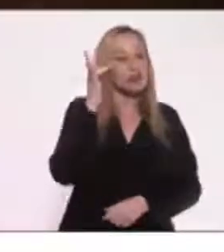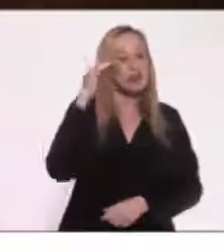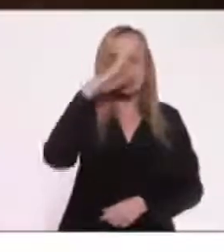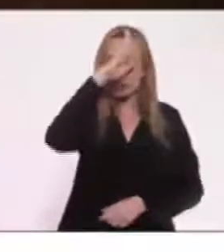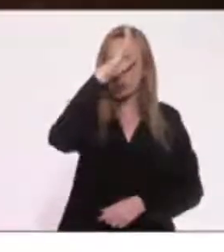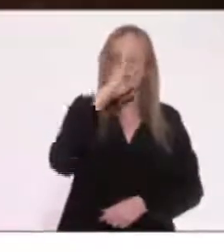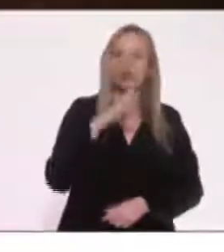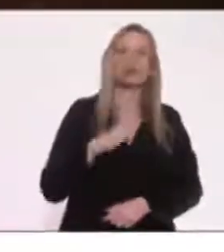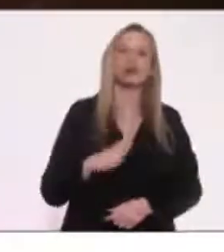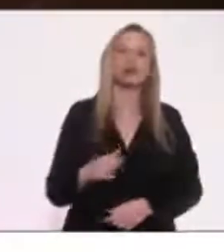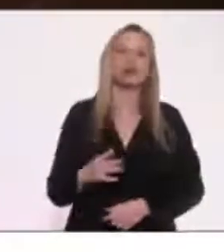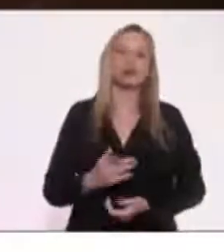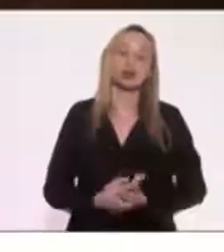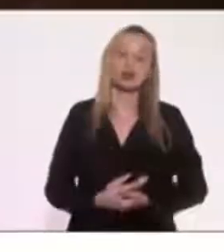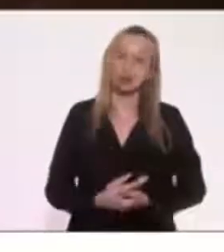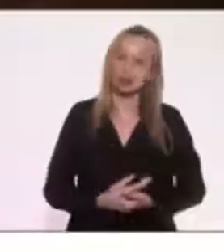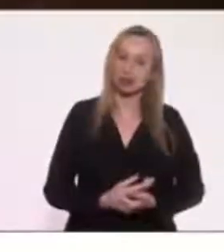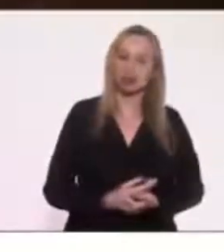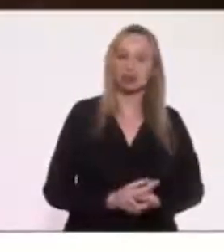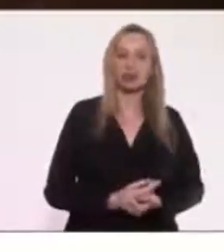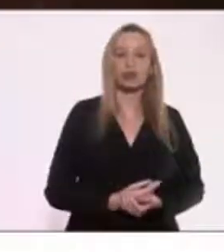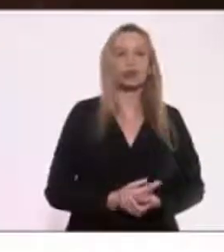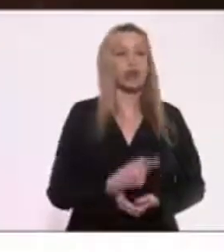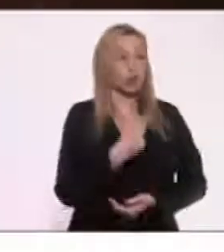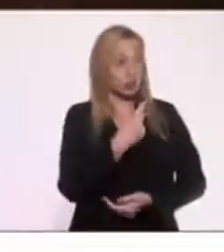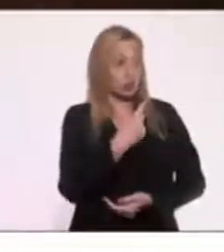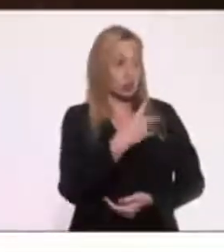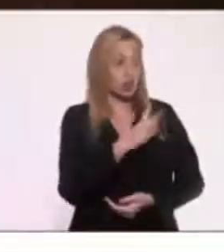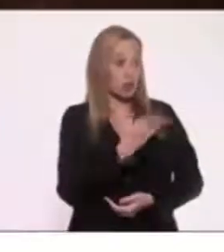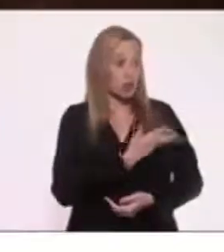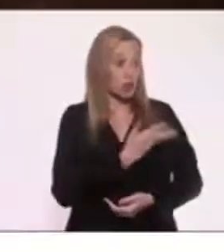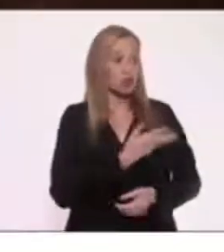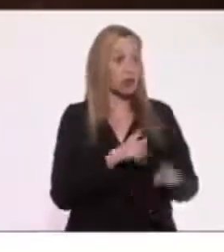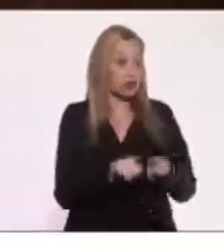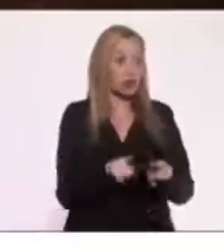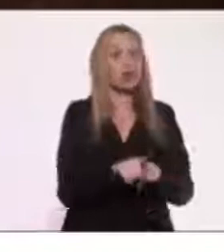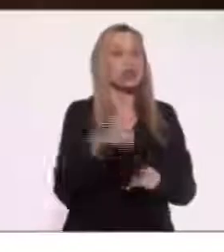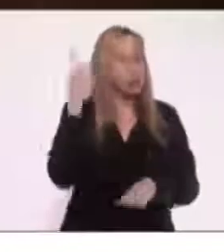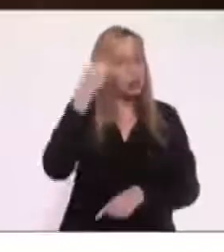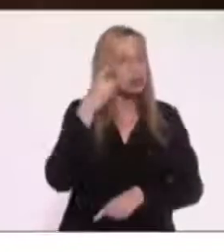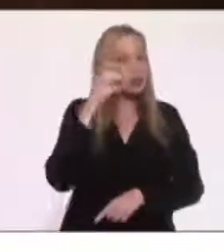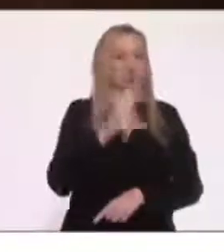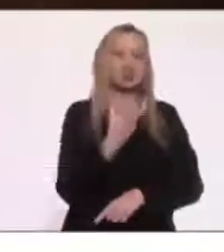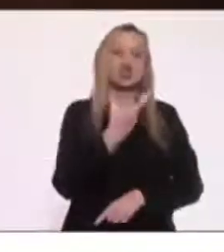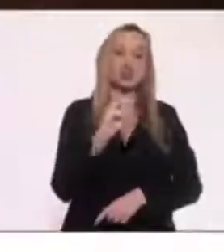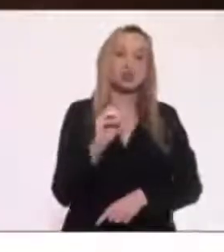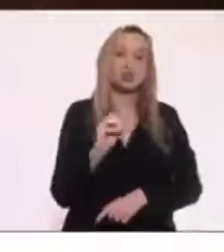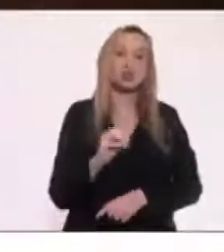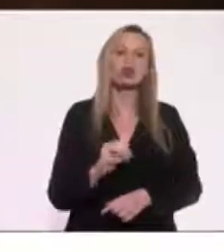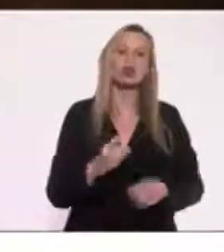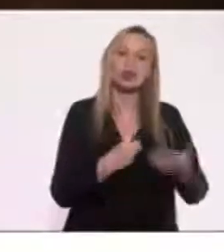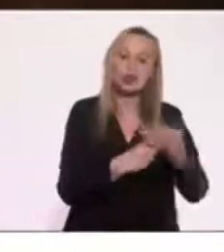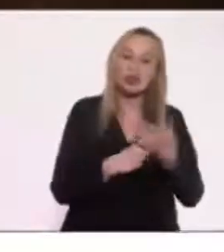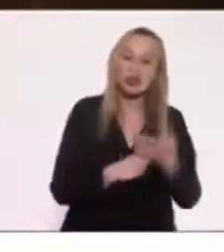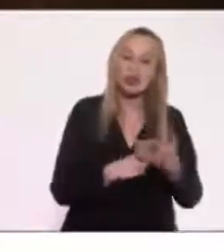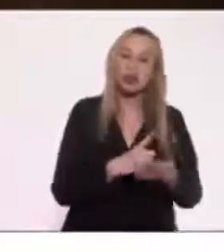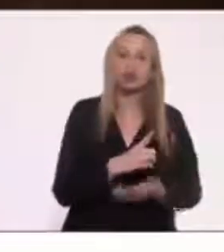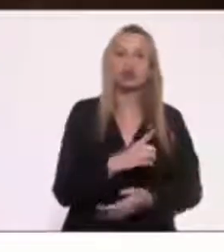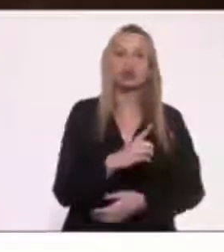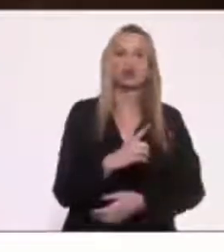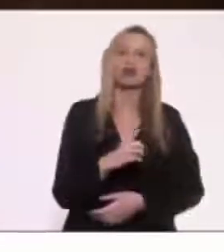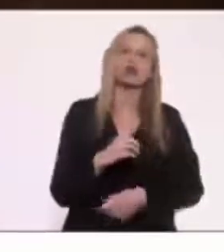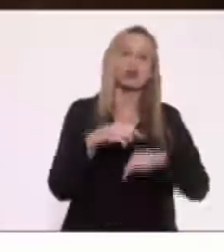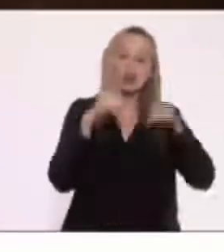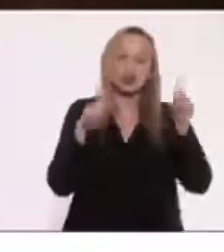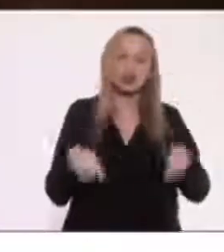foi seu colega nessa casa, deputado Chico Machado, além da segurança pública, defendeu também os servidores públicos, mas não foi com essa